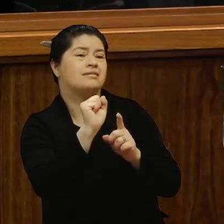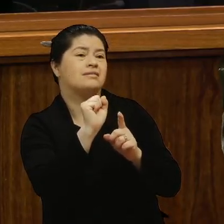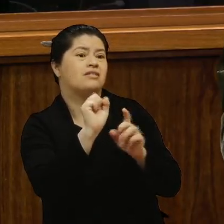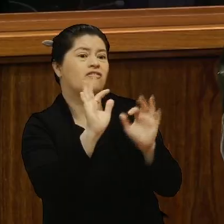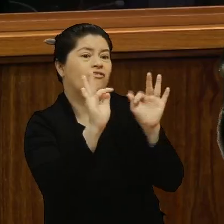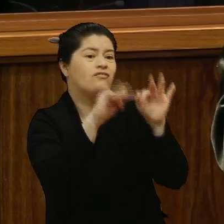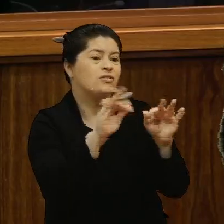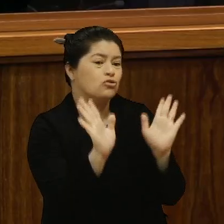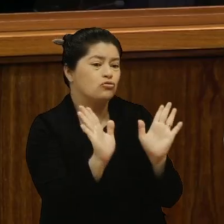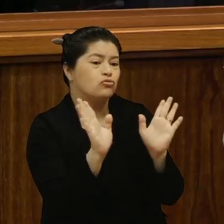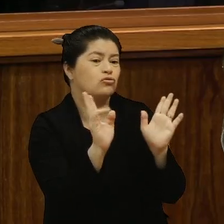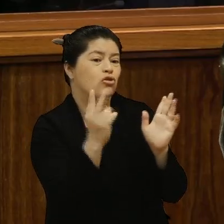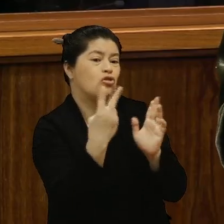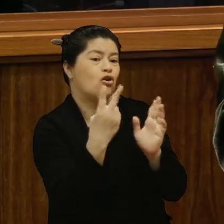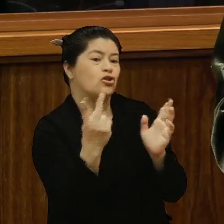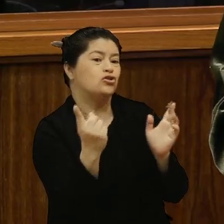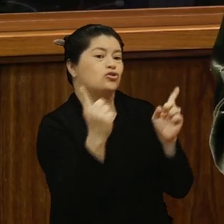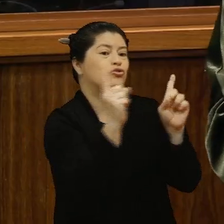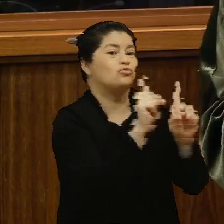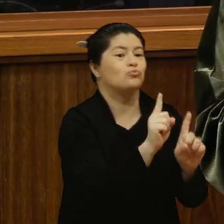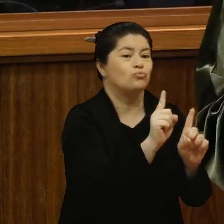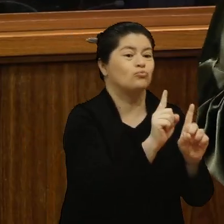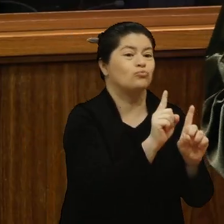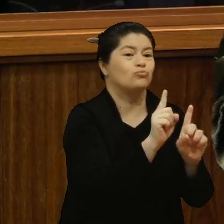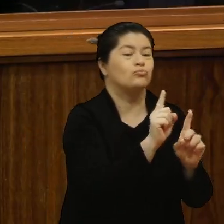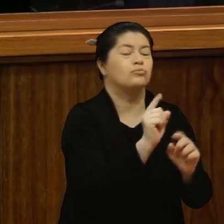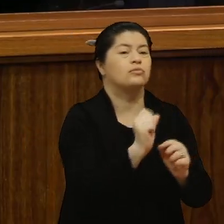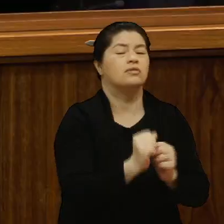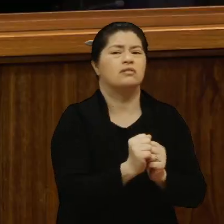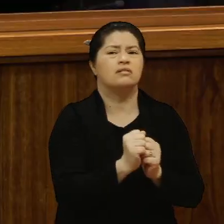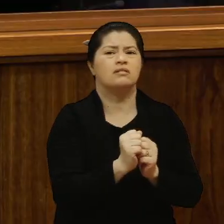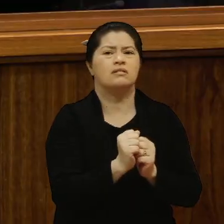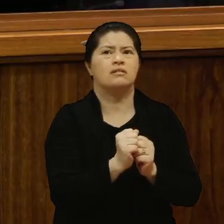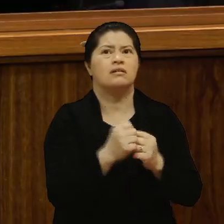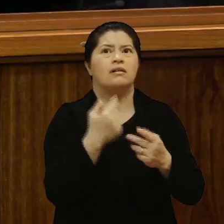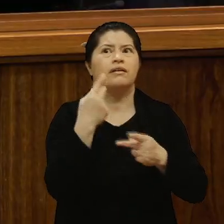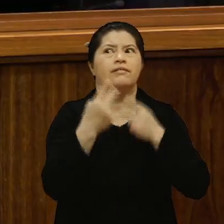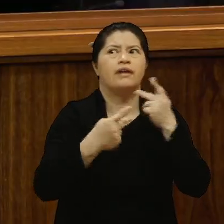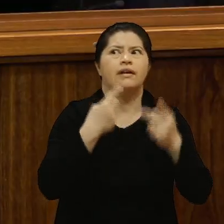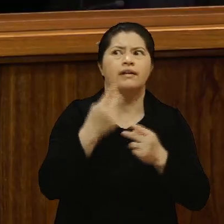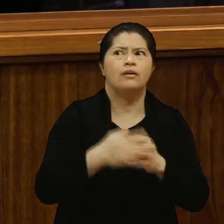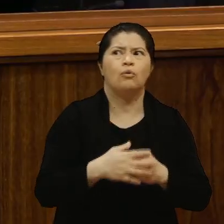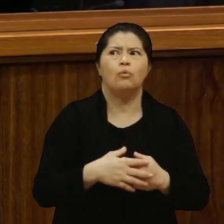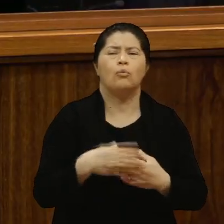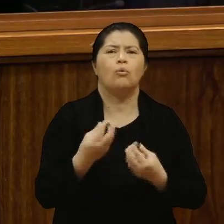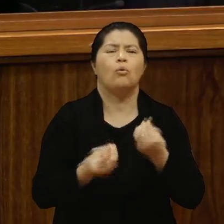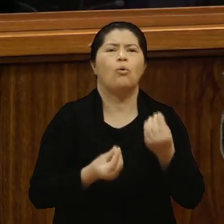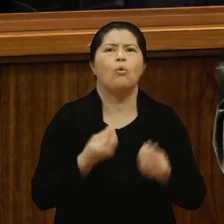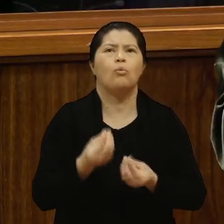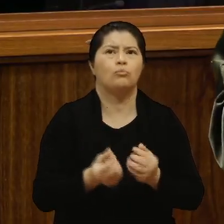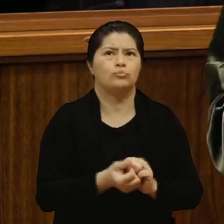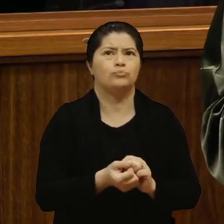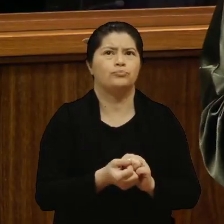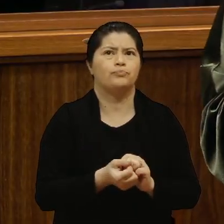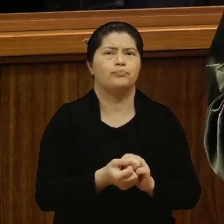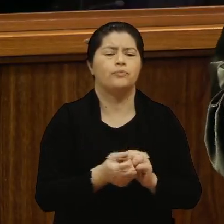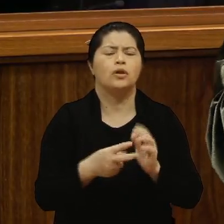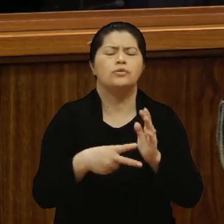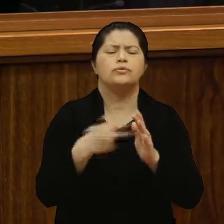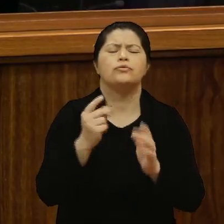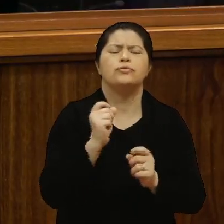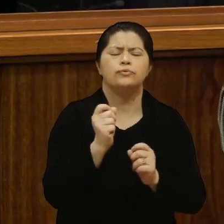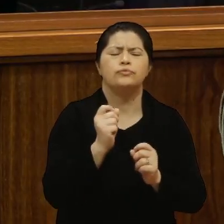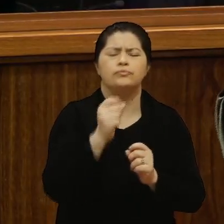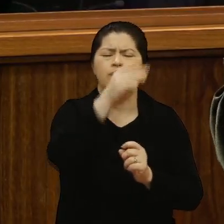Aí o Néspulo estava lá e eu disse, não, hoje eu quase perdi o fôlego por causa dessa notícia. Aí o vice falou,